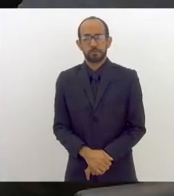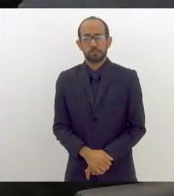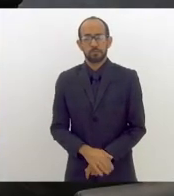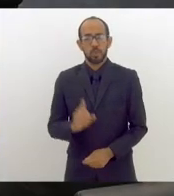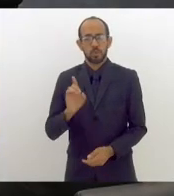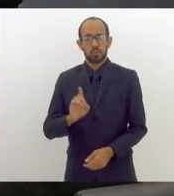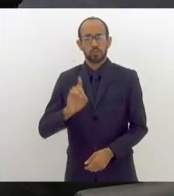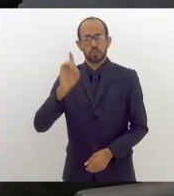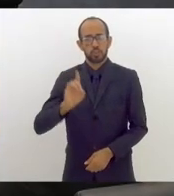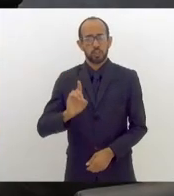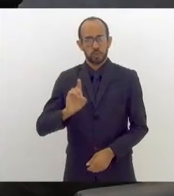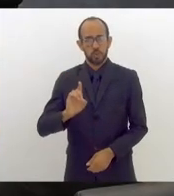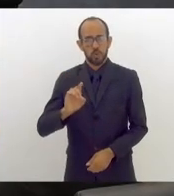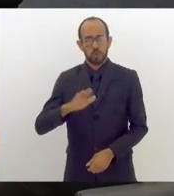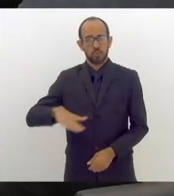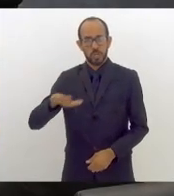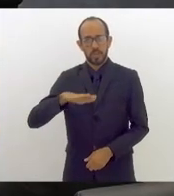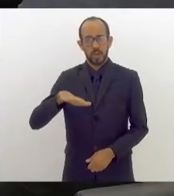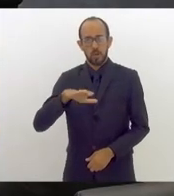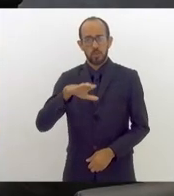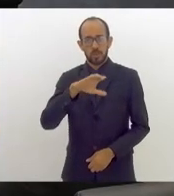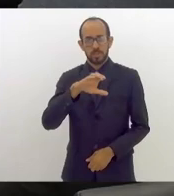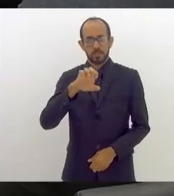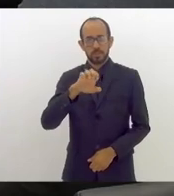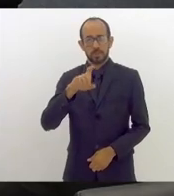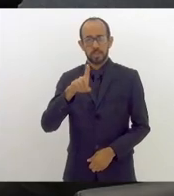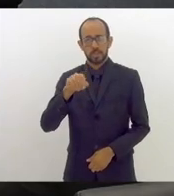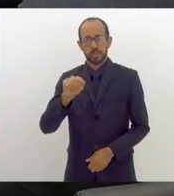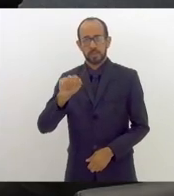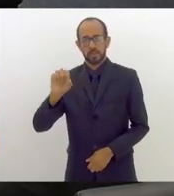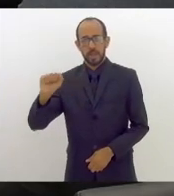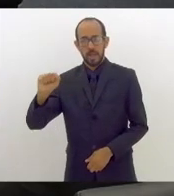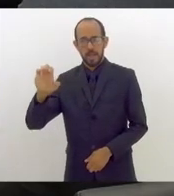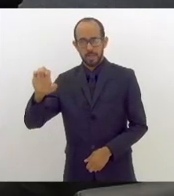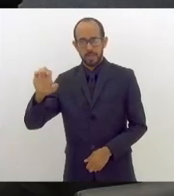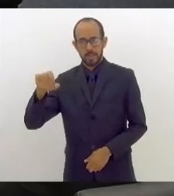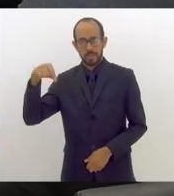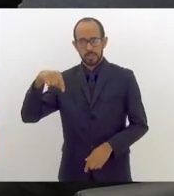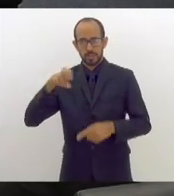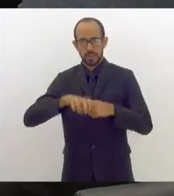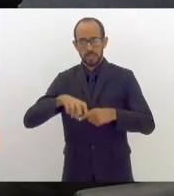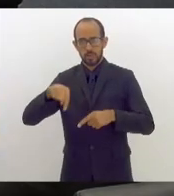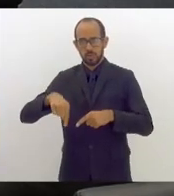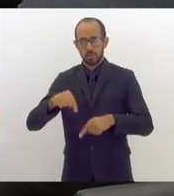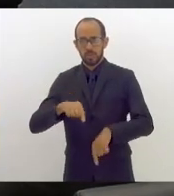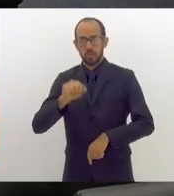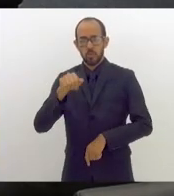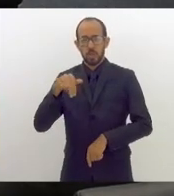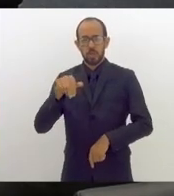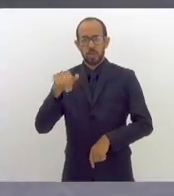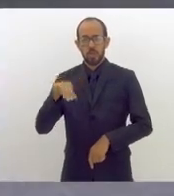diretor-geral da Cedae que já compõe na mesa meu querido amigo Antônio Carlos